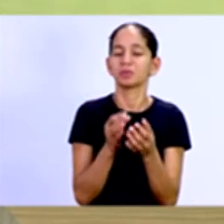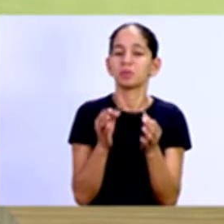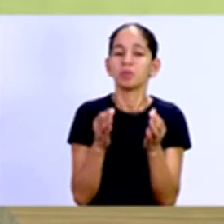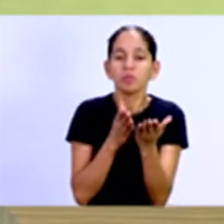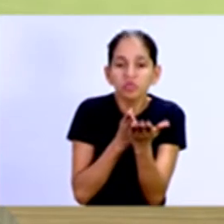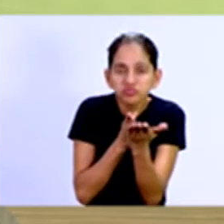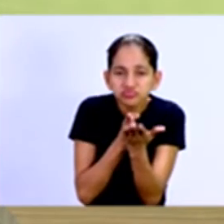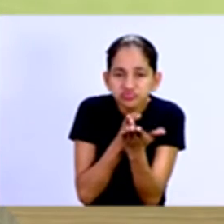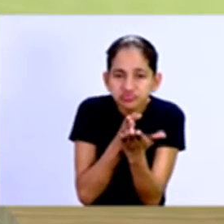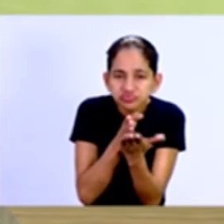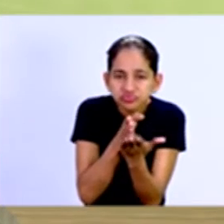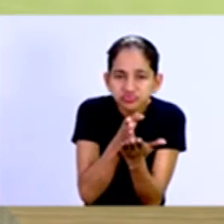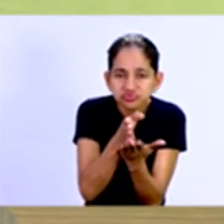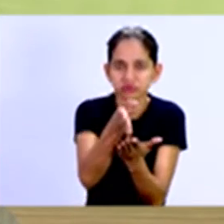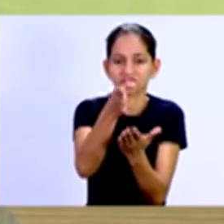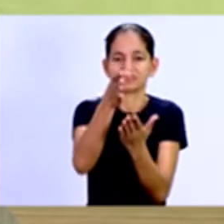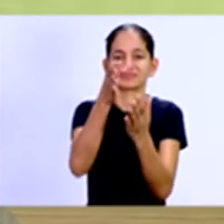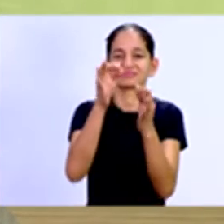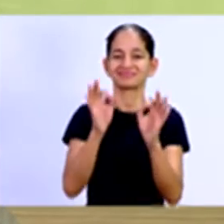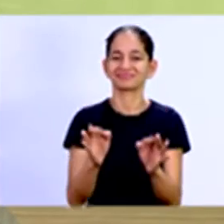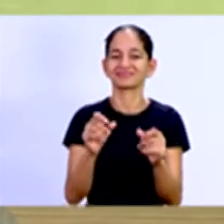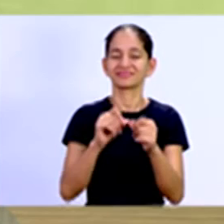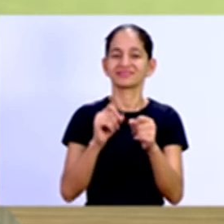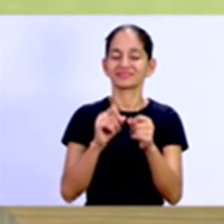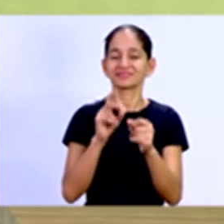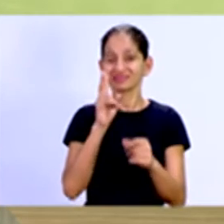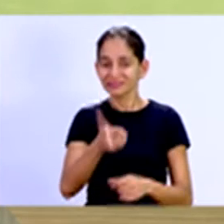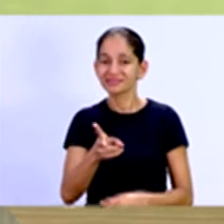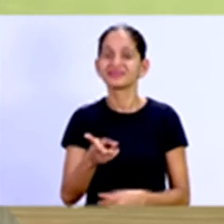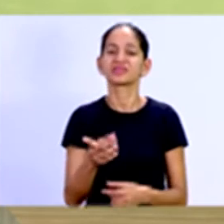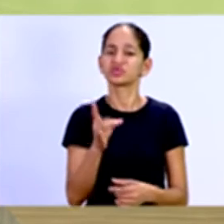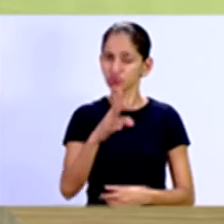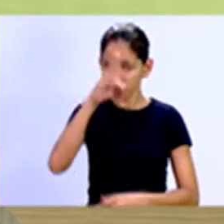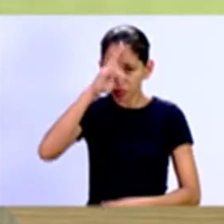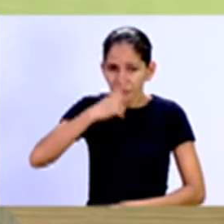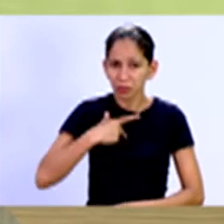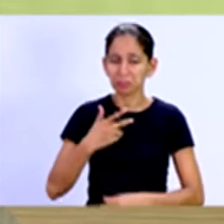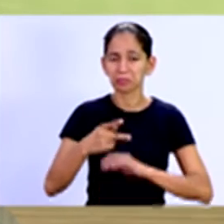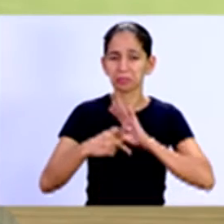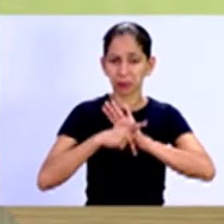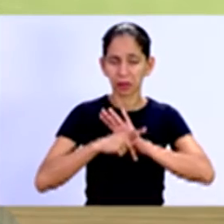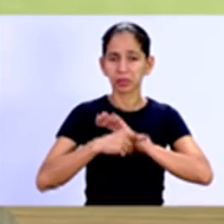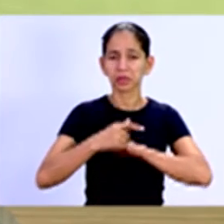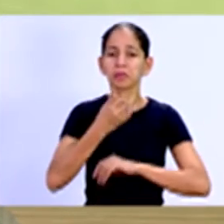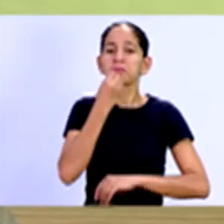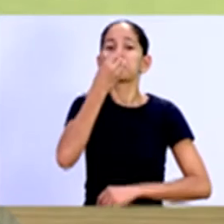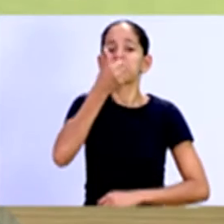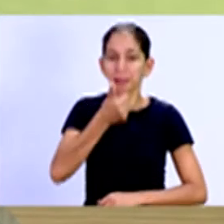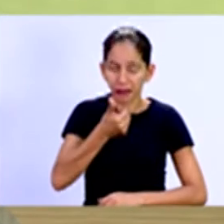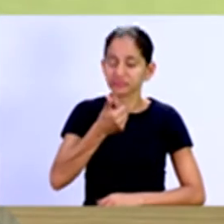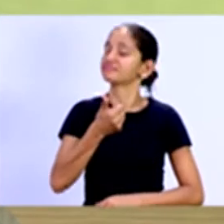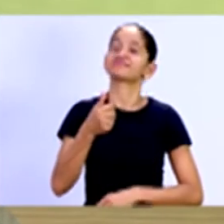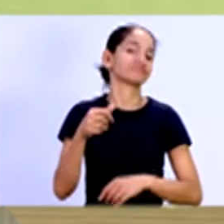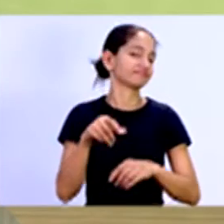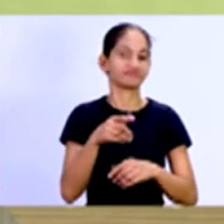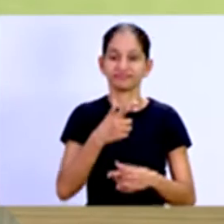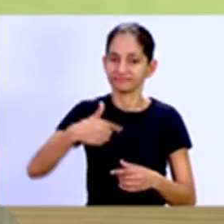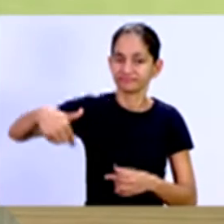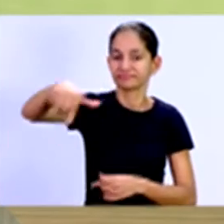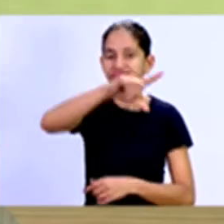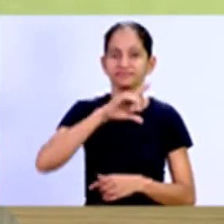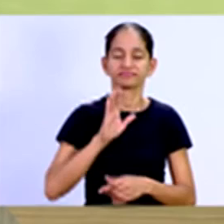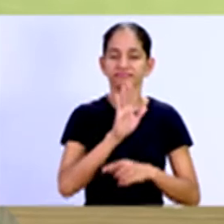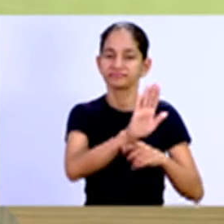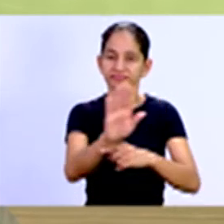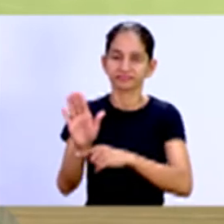a fazer sobre aquilo que proponho a fazer acaba sendo válido não só para mim também como para os outros, ou seja, eu posso fazer para mim e posso também ajudar